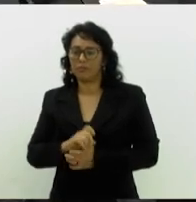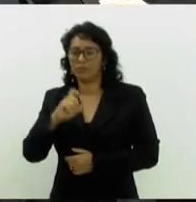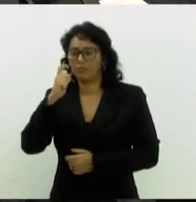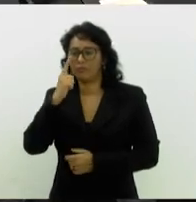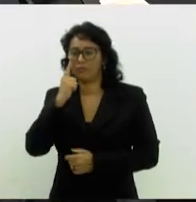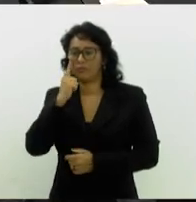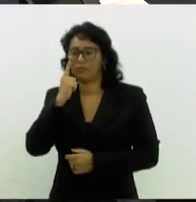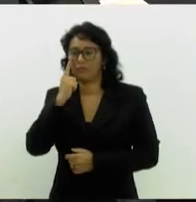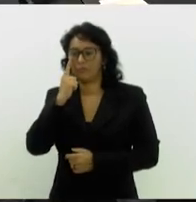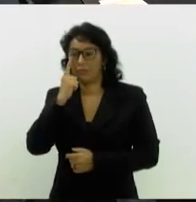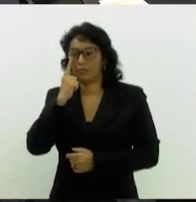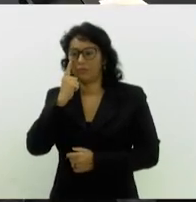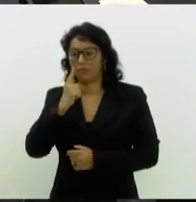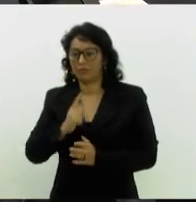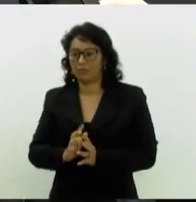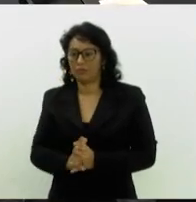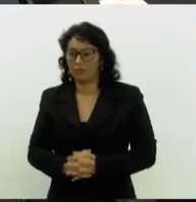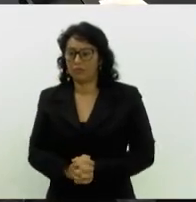balbe